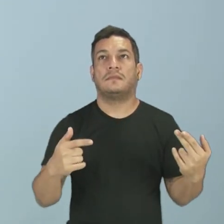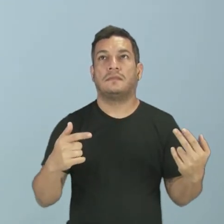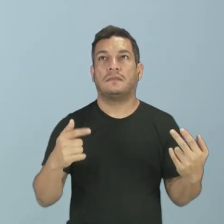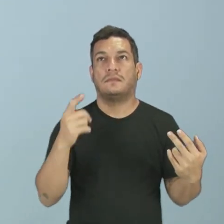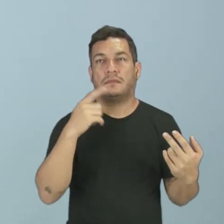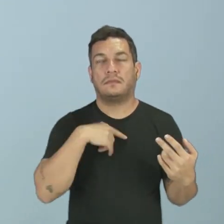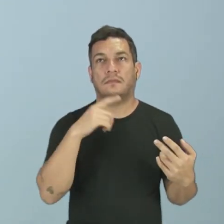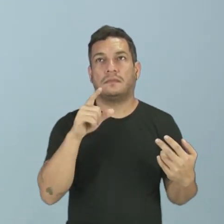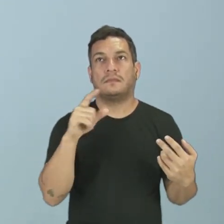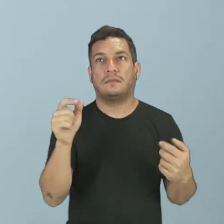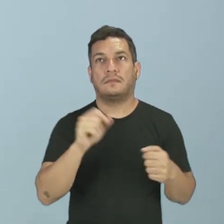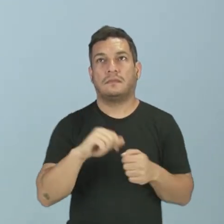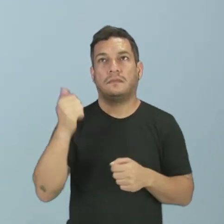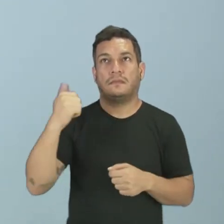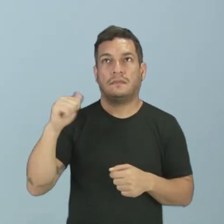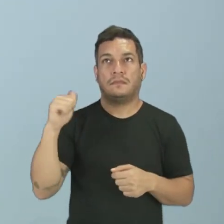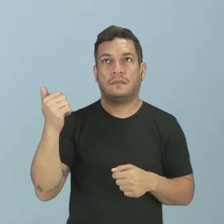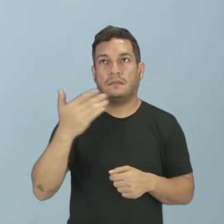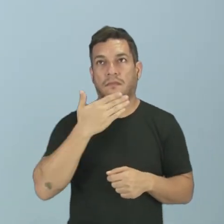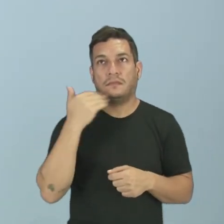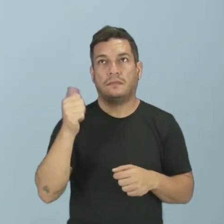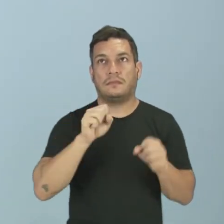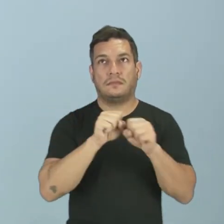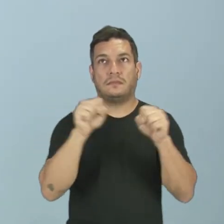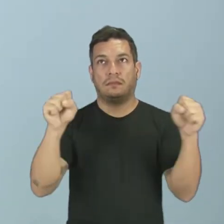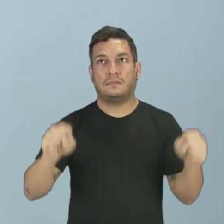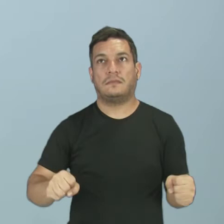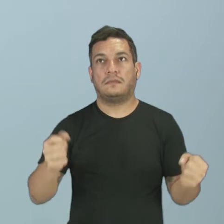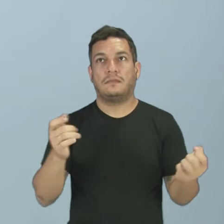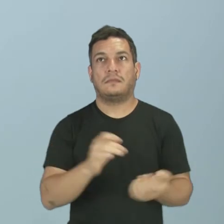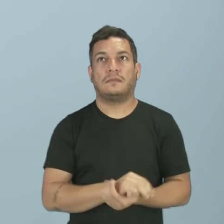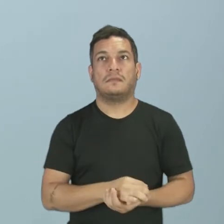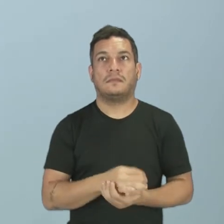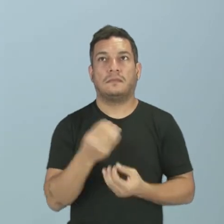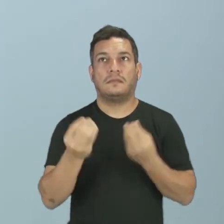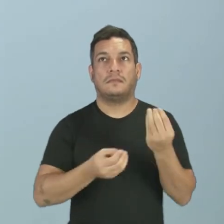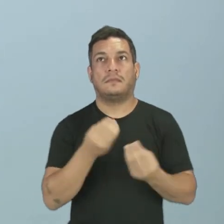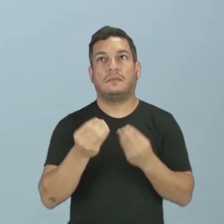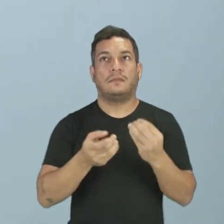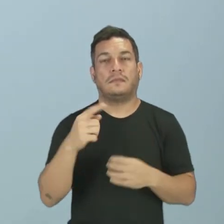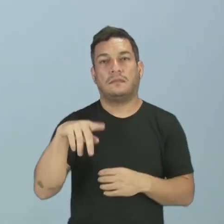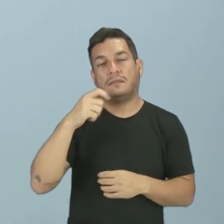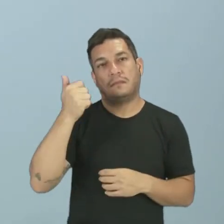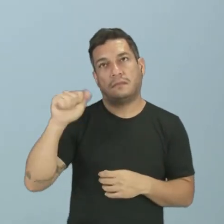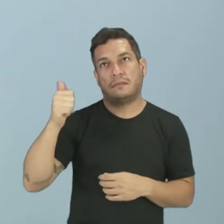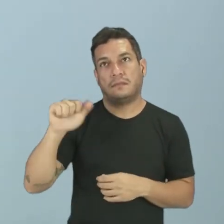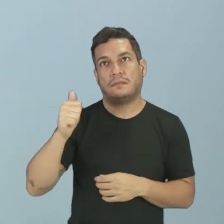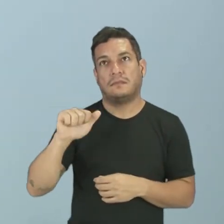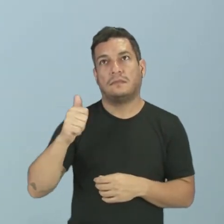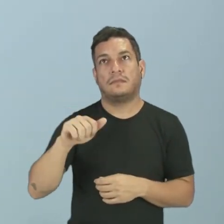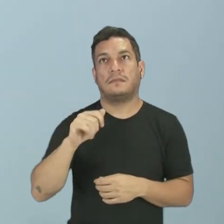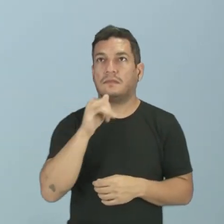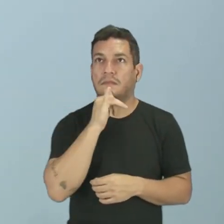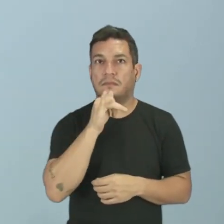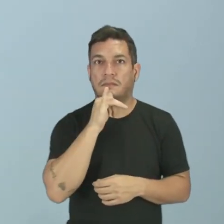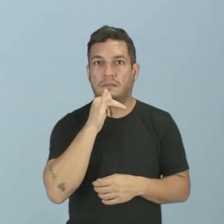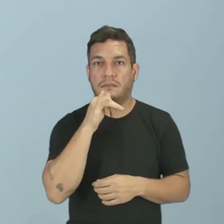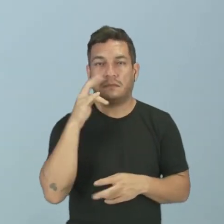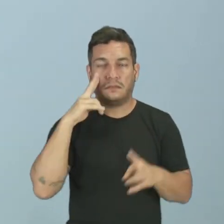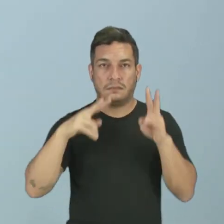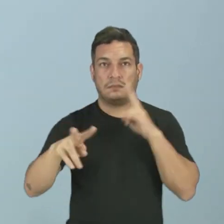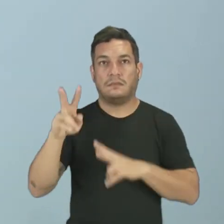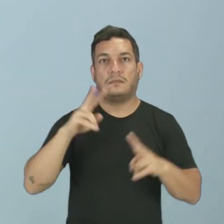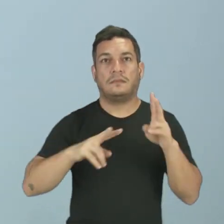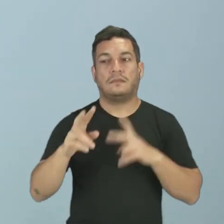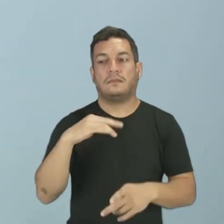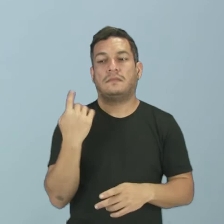partir dali você fazer análise e melhorar os sistemas. Como é que você analisa isso? Através, por exemplo, da visão. E